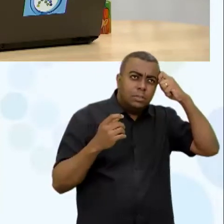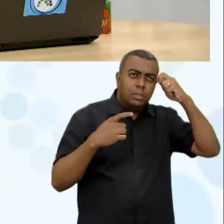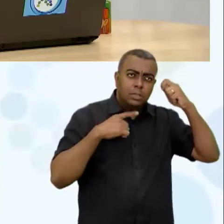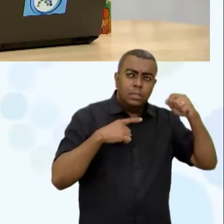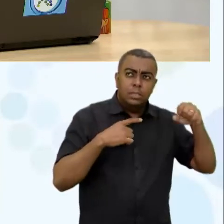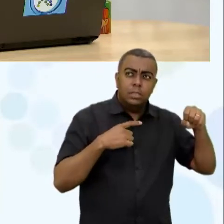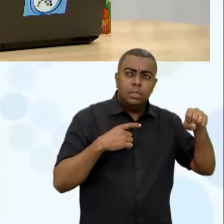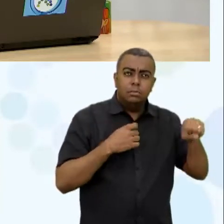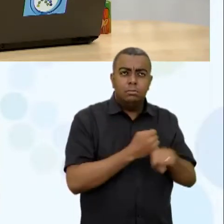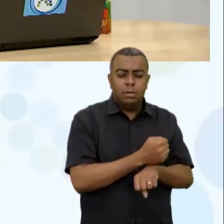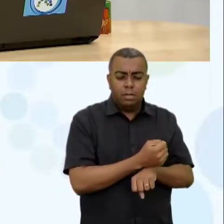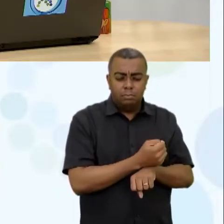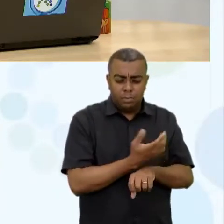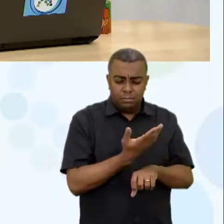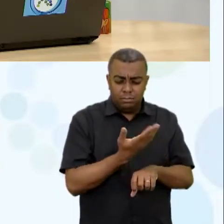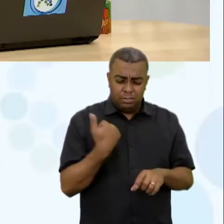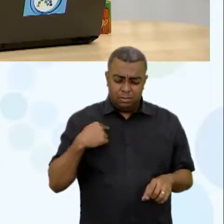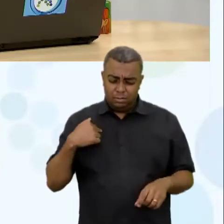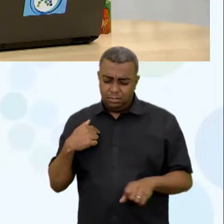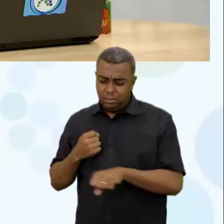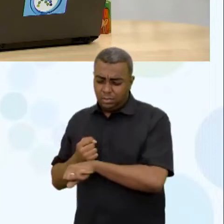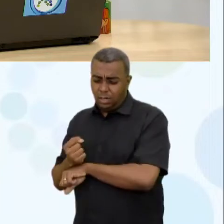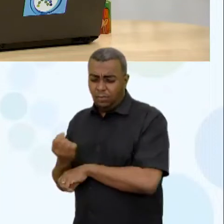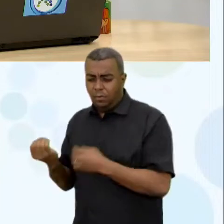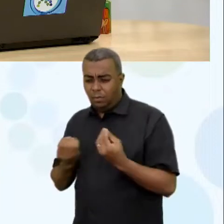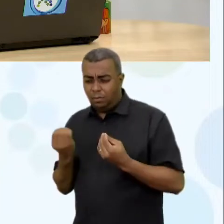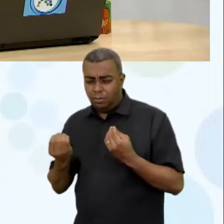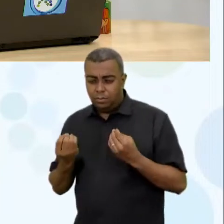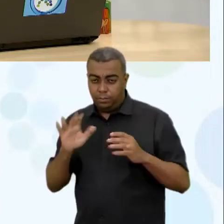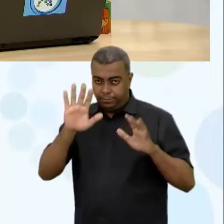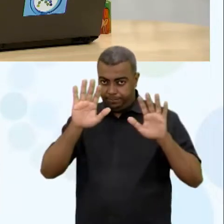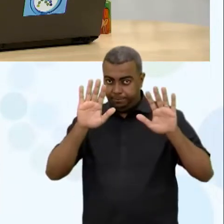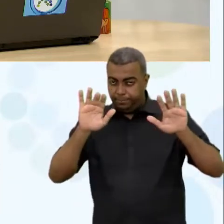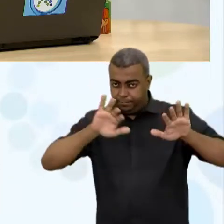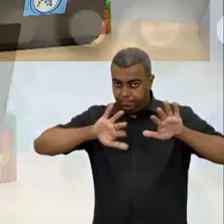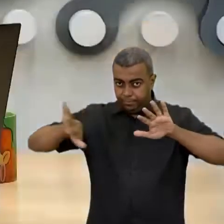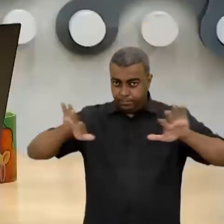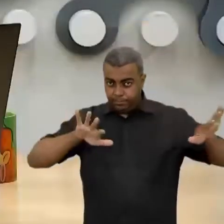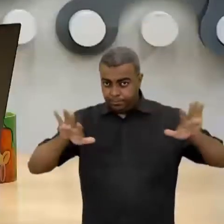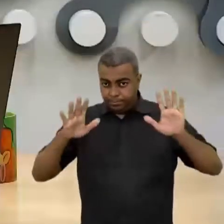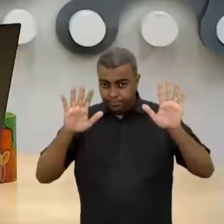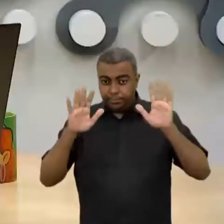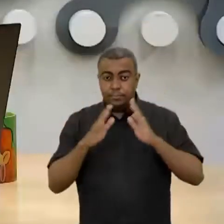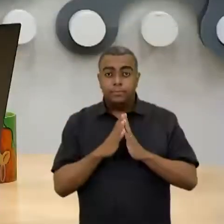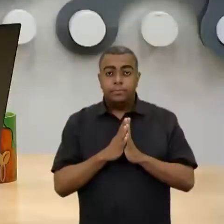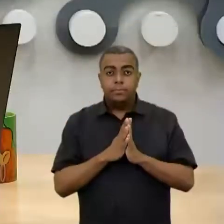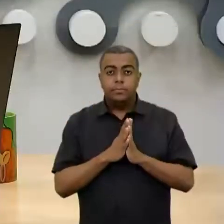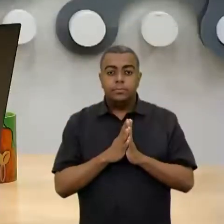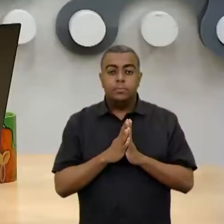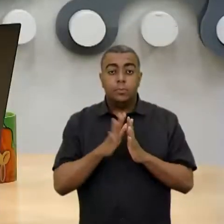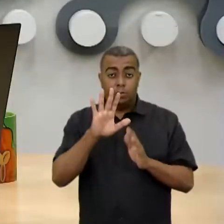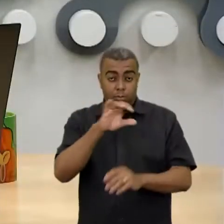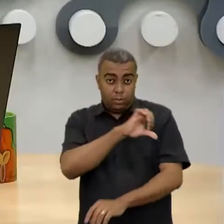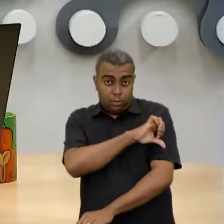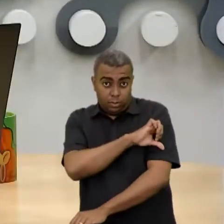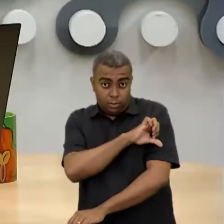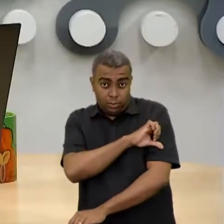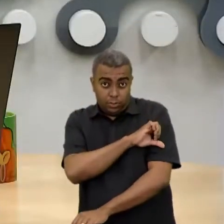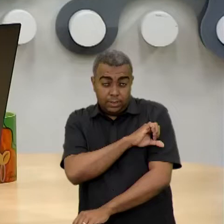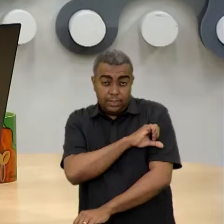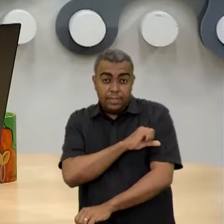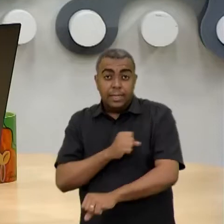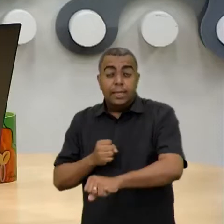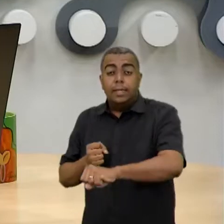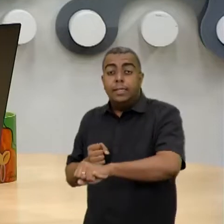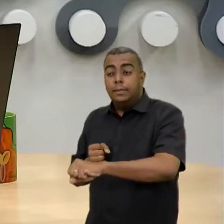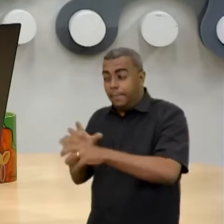que eles acharam ruim de serem escravizados? Então a gente precisa diferenciar isso, tá? Nono ano,